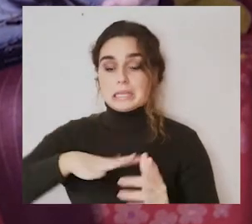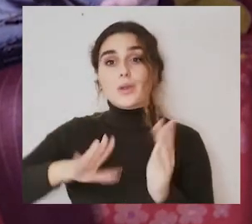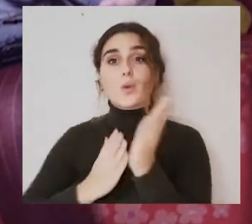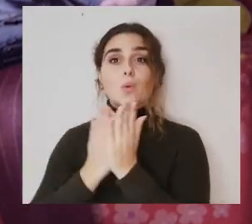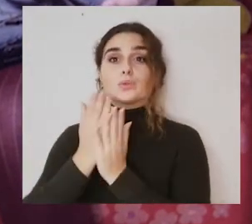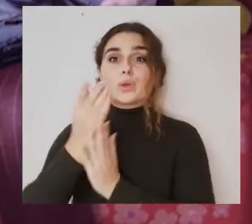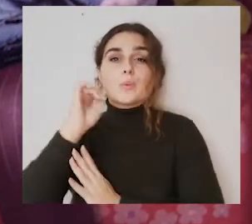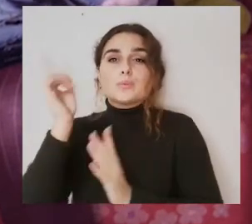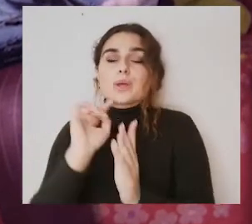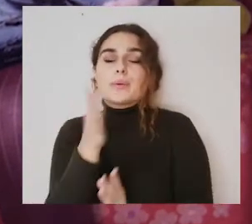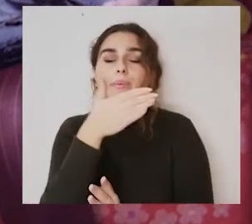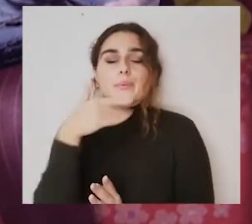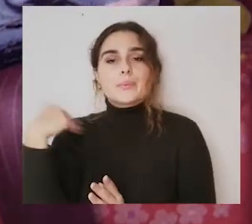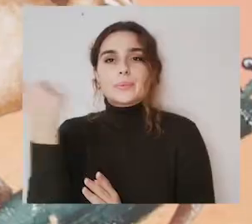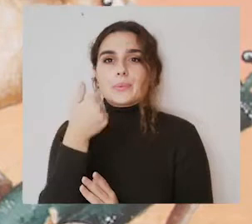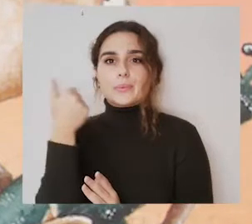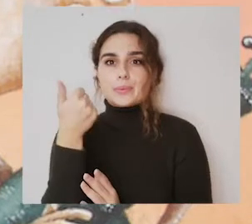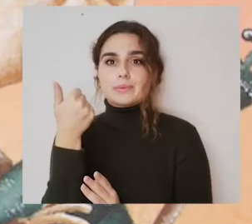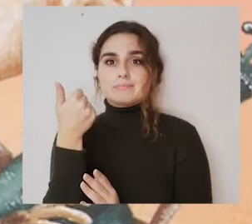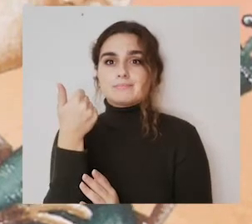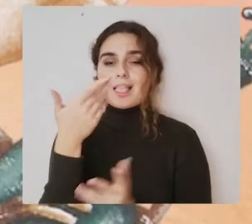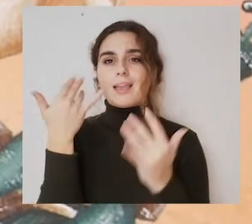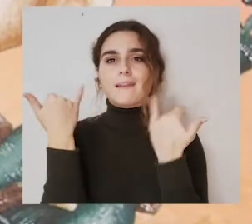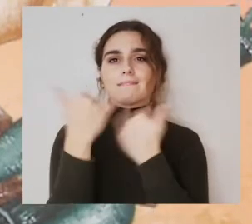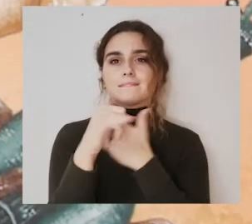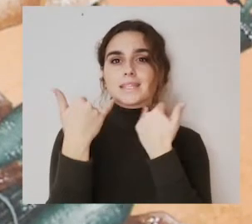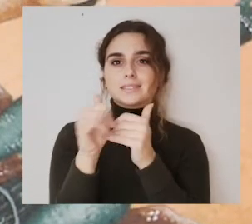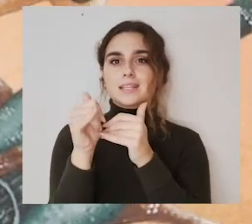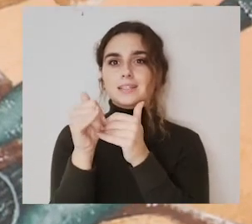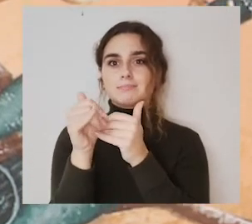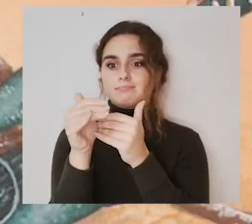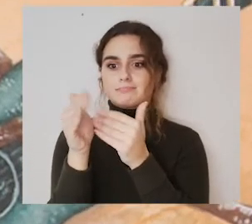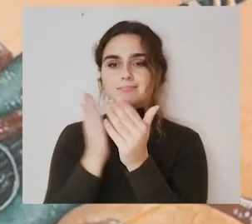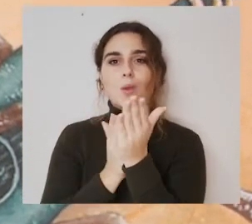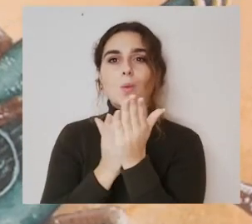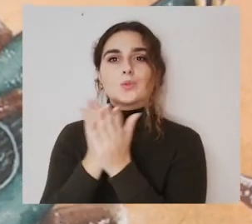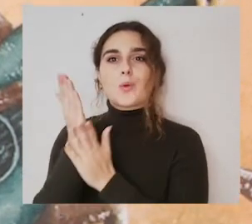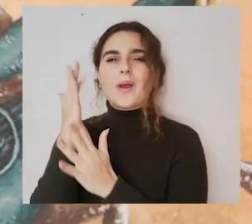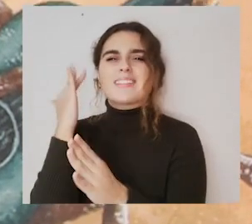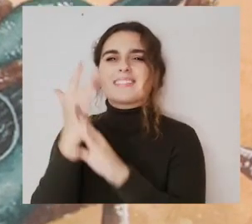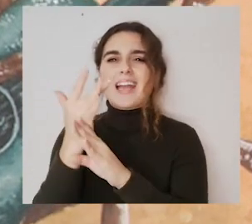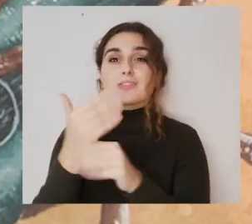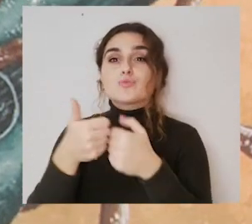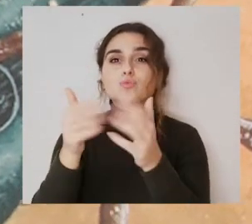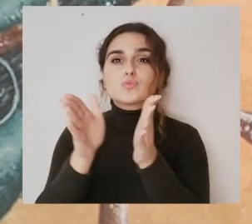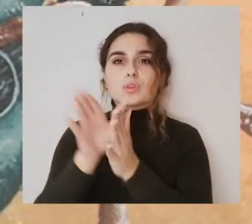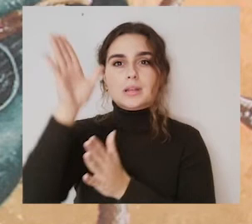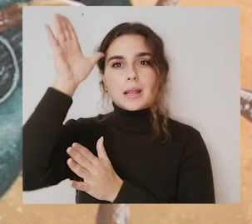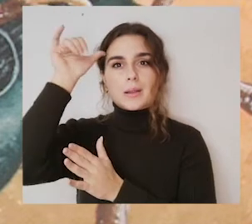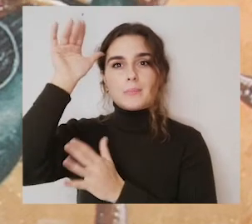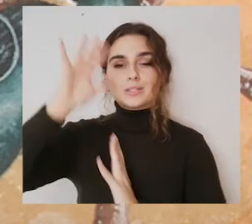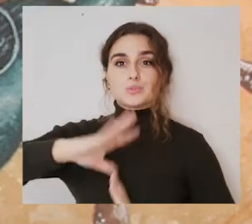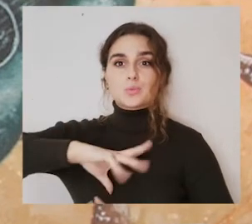continuidade à mais bela melodia. E que aquela felicidade ultrapassou fronteiras, até que todos os animais do planeta